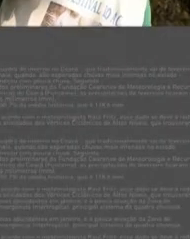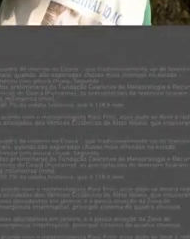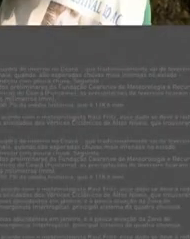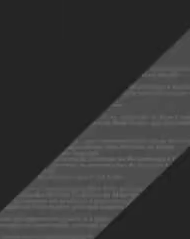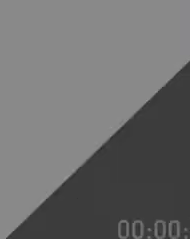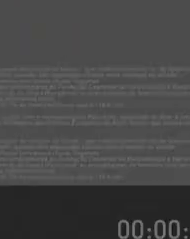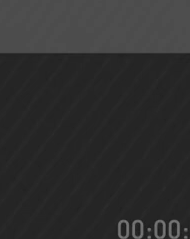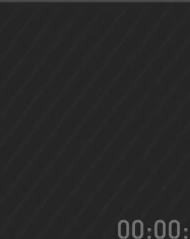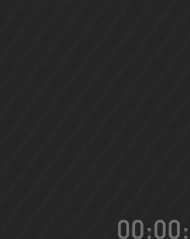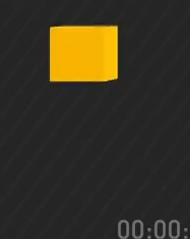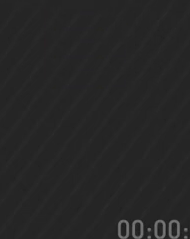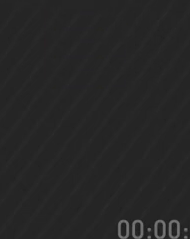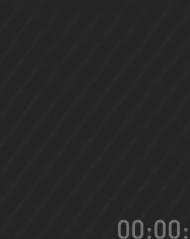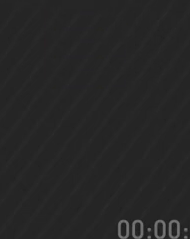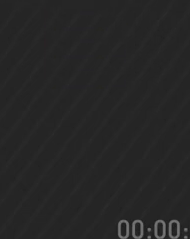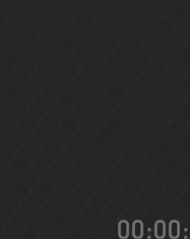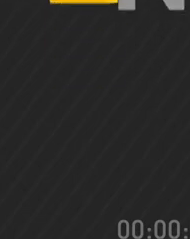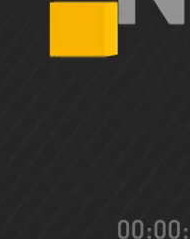ae